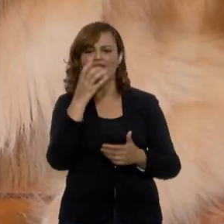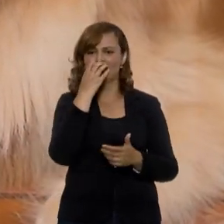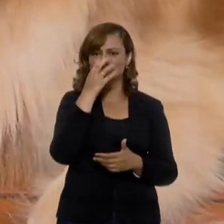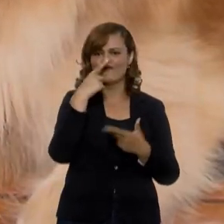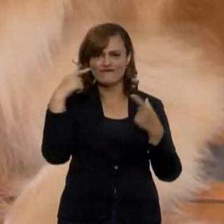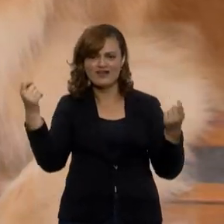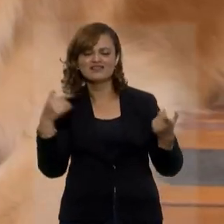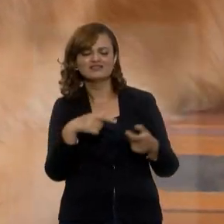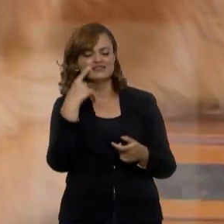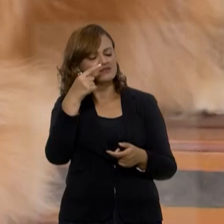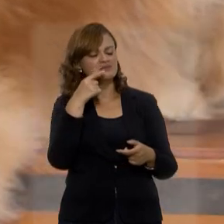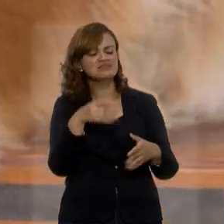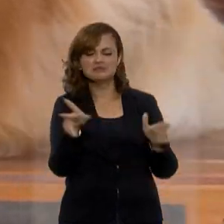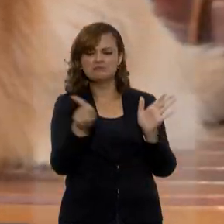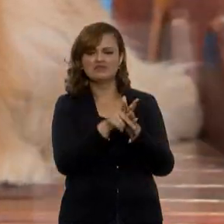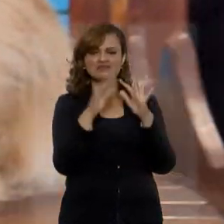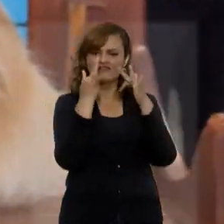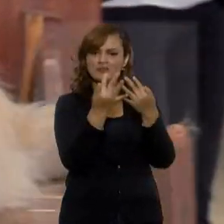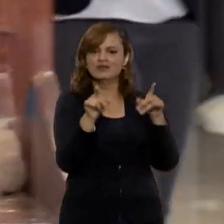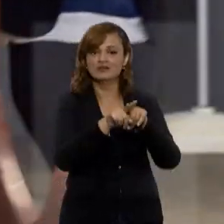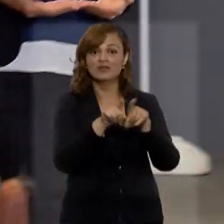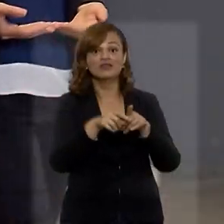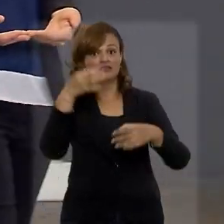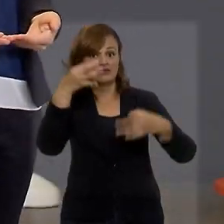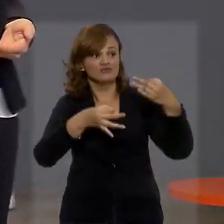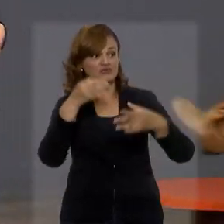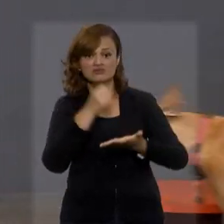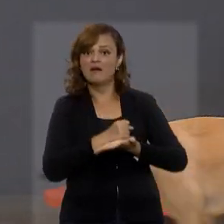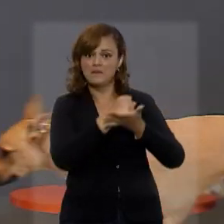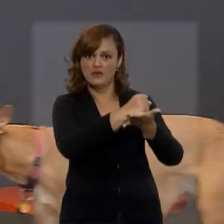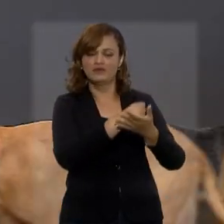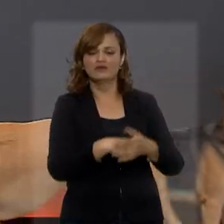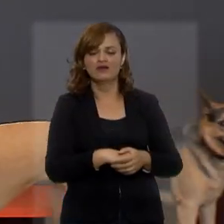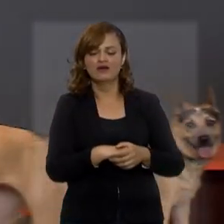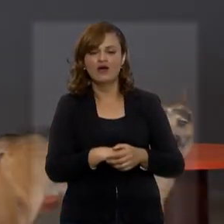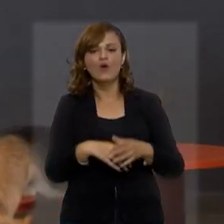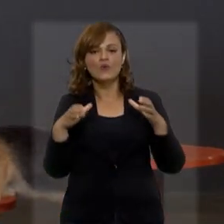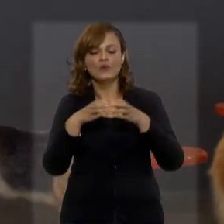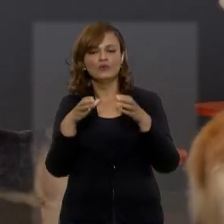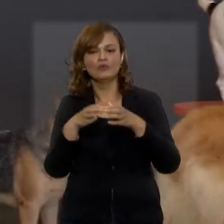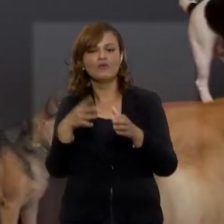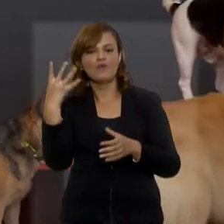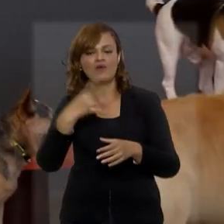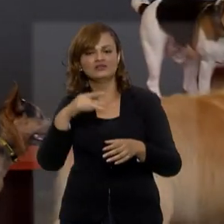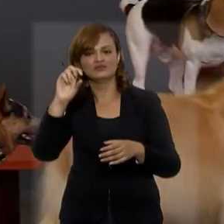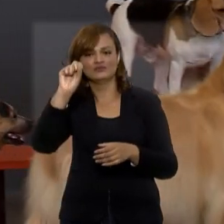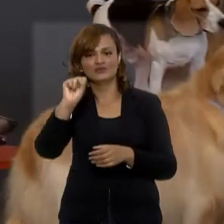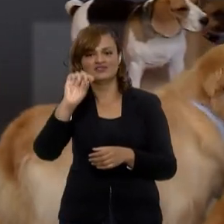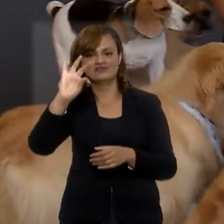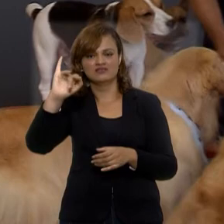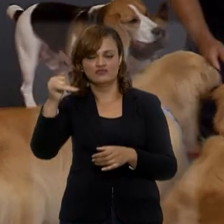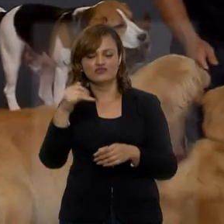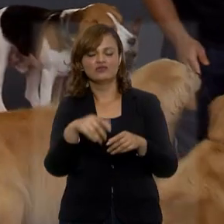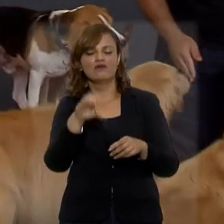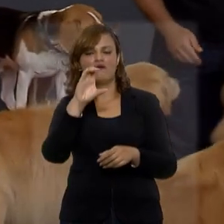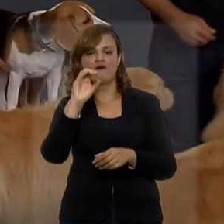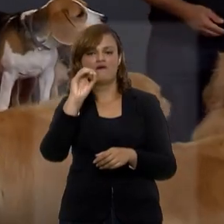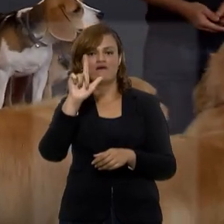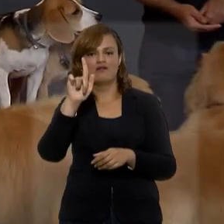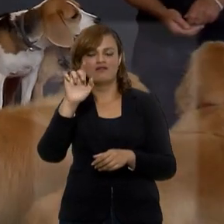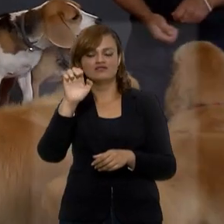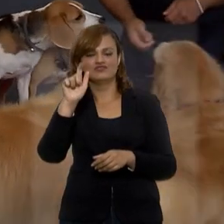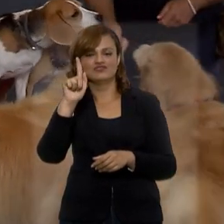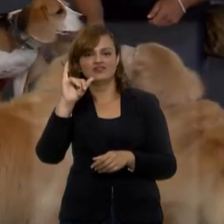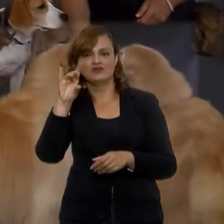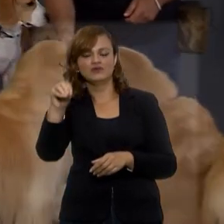parte da família e a justiça tem resguardado essas novas relações. Em uma decisão da quarta turma do STJ, o colegiado considerou